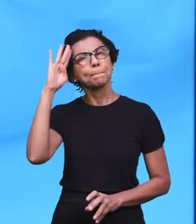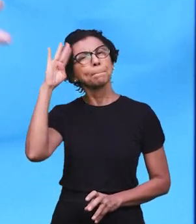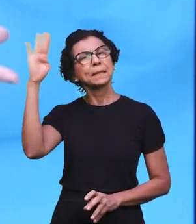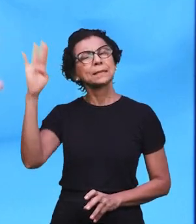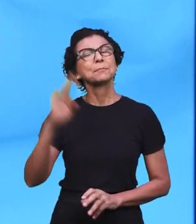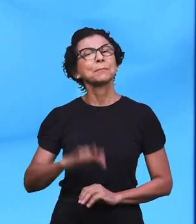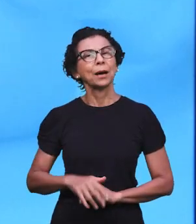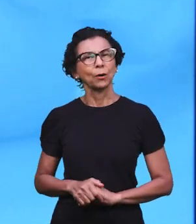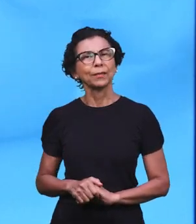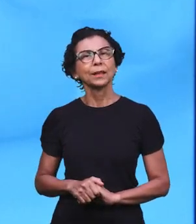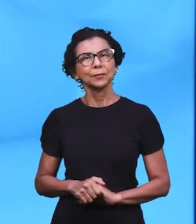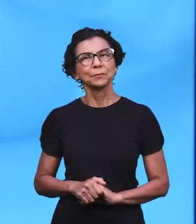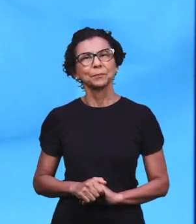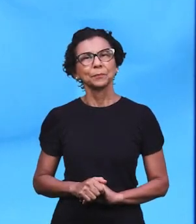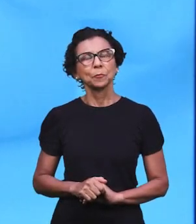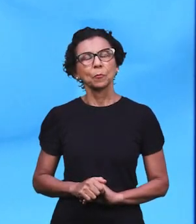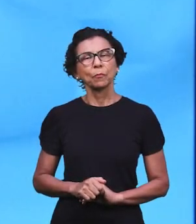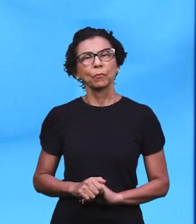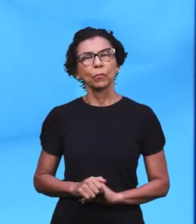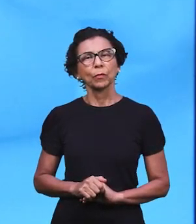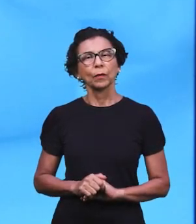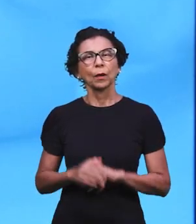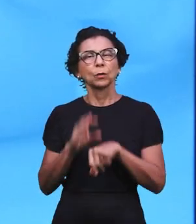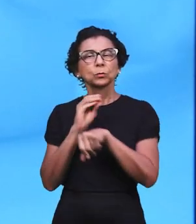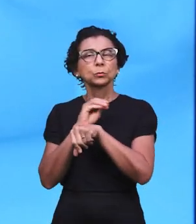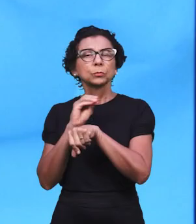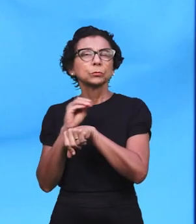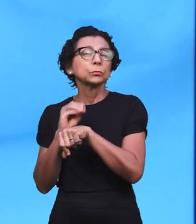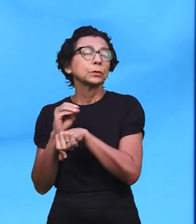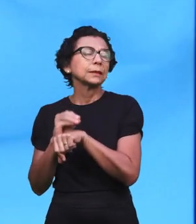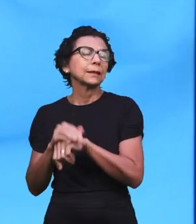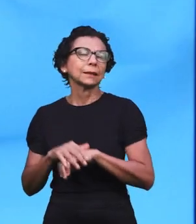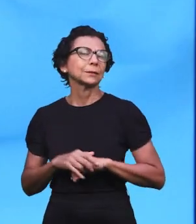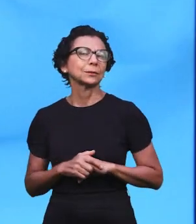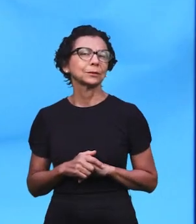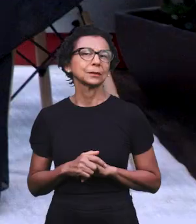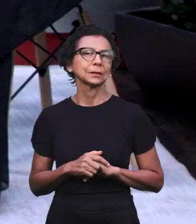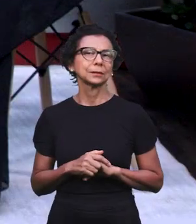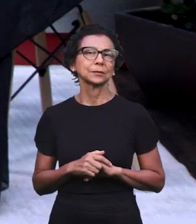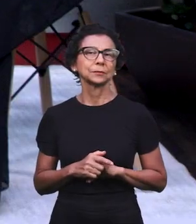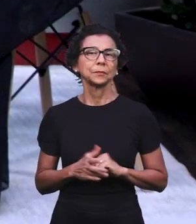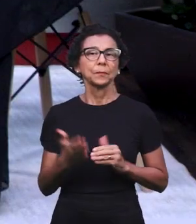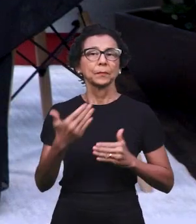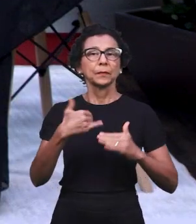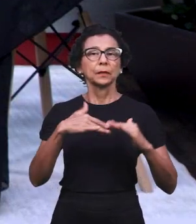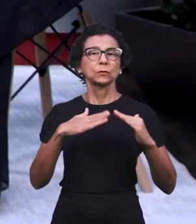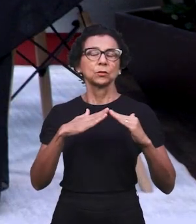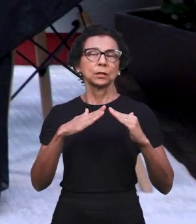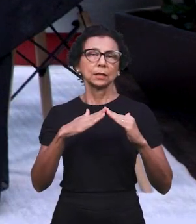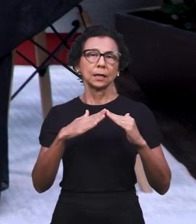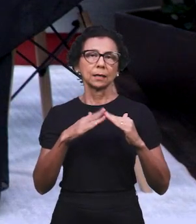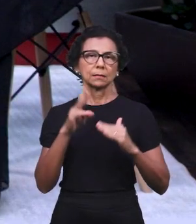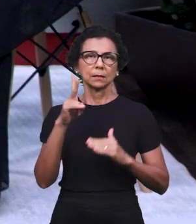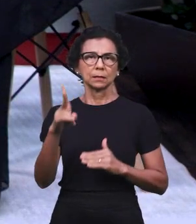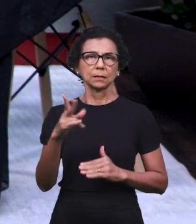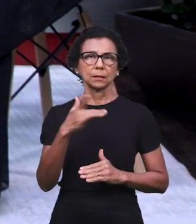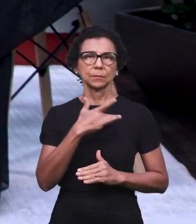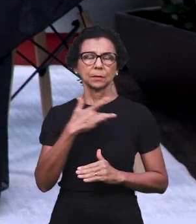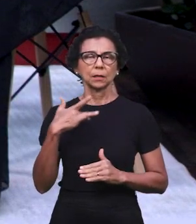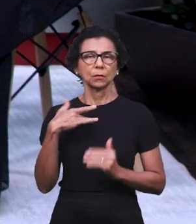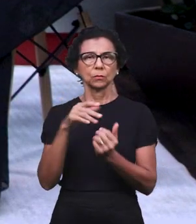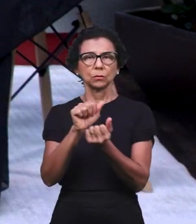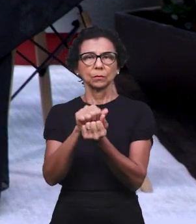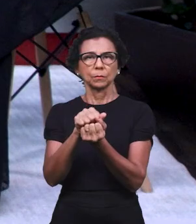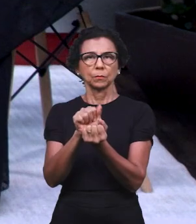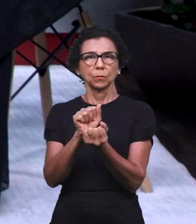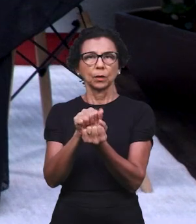nossos telespectadores, aqueles que estão nos assistindo, quais cuidados eles podem ter em casa para eles manterem a saúde bucal? Quer